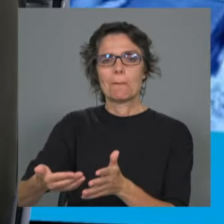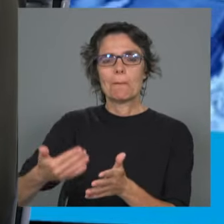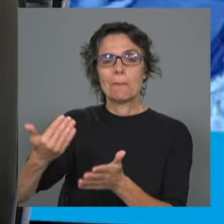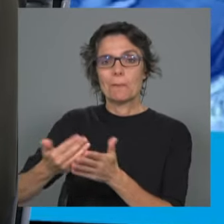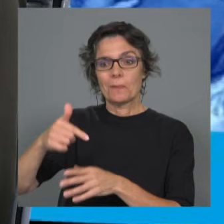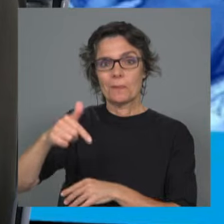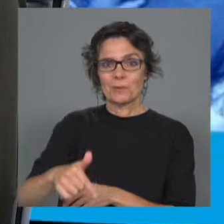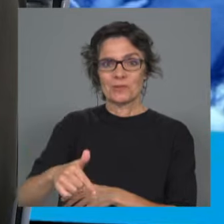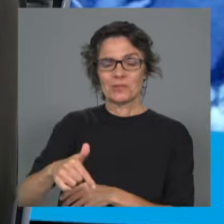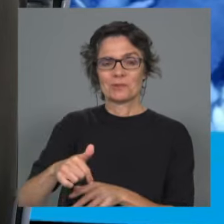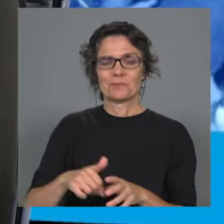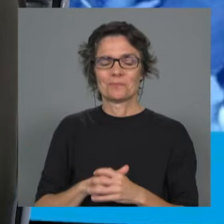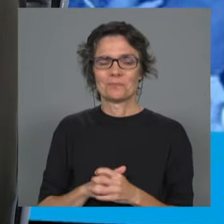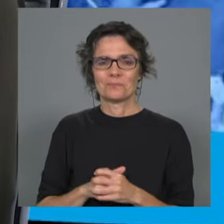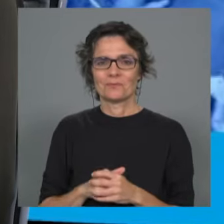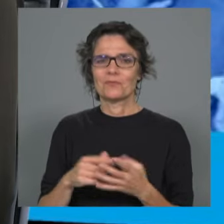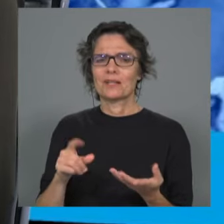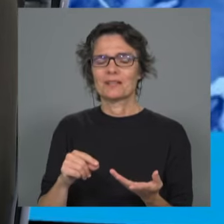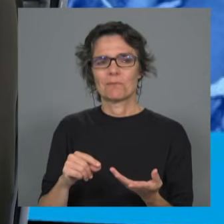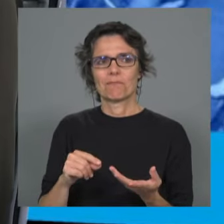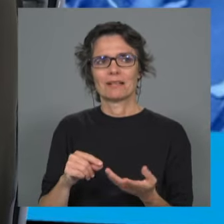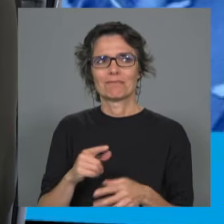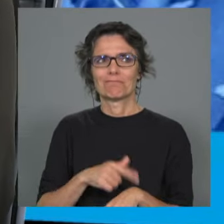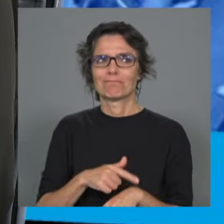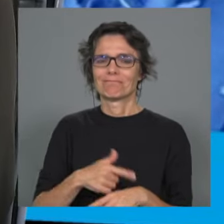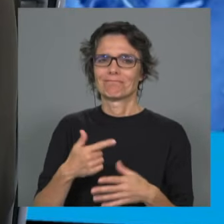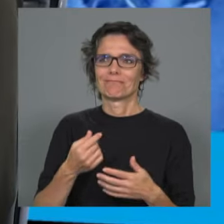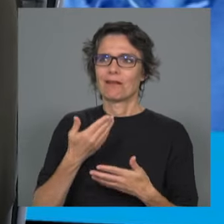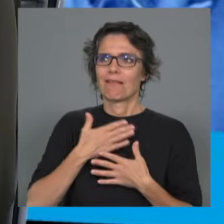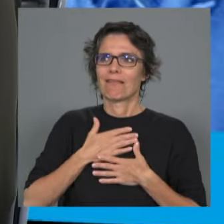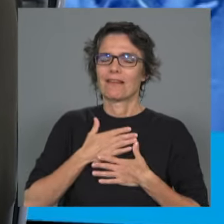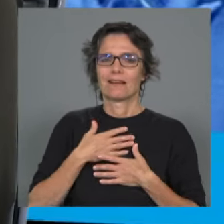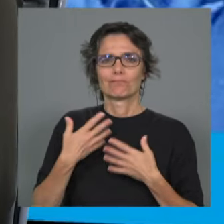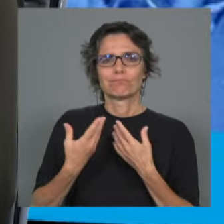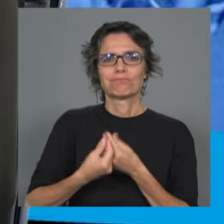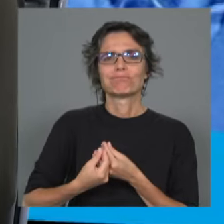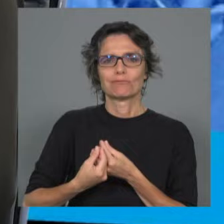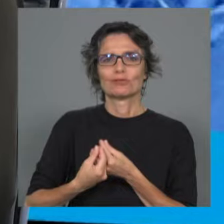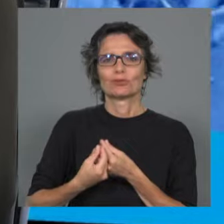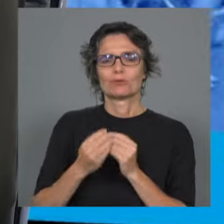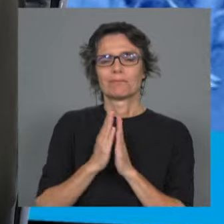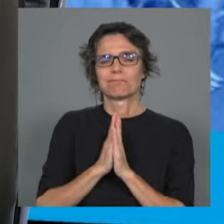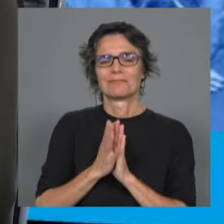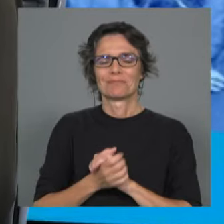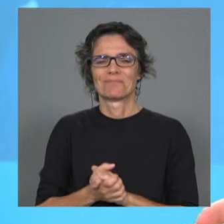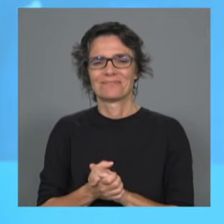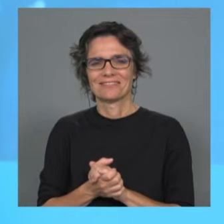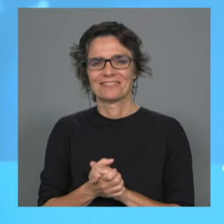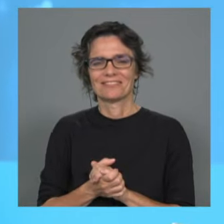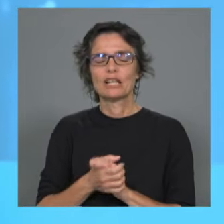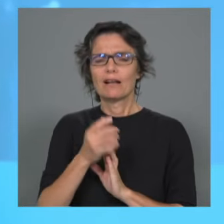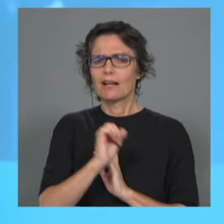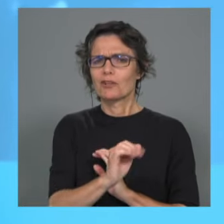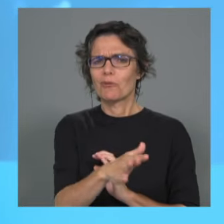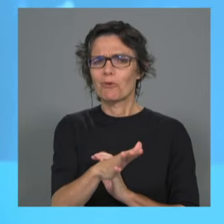presente. Também será um momento de ação de graças e de comunhão, claro, com toda a Igreja. Frei Márcio, a sua missa é onde? A sua